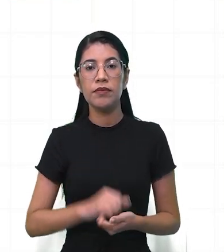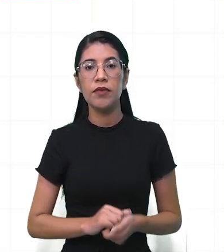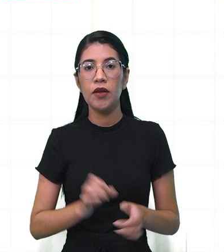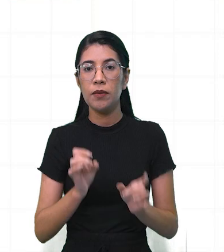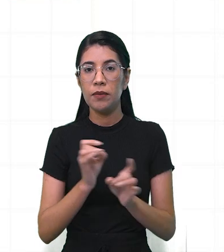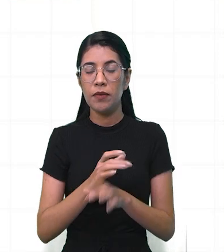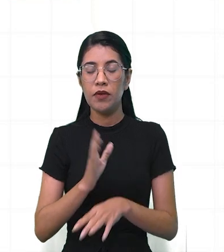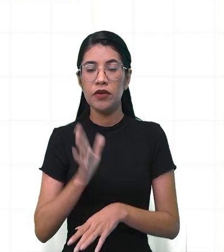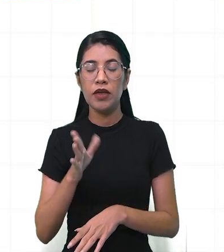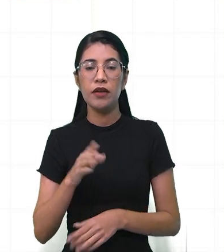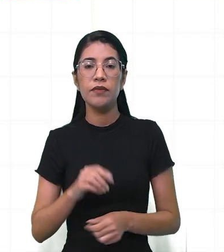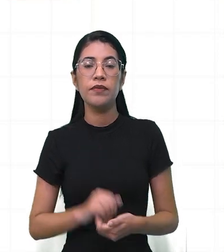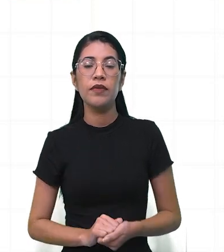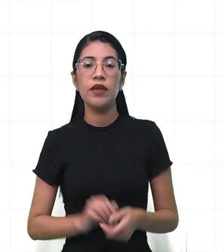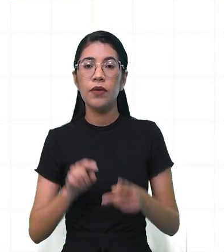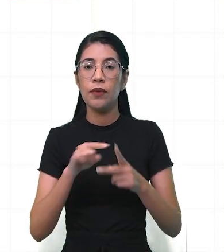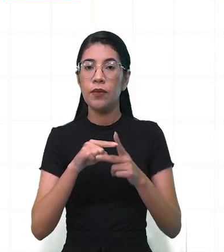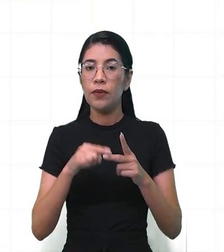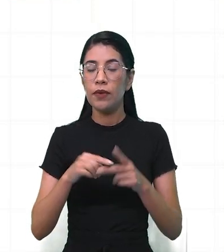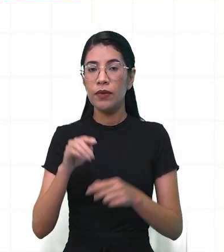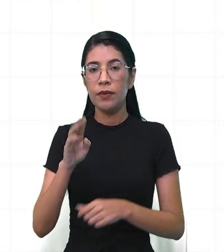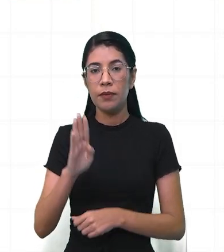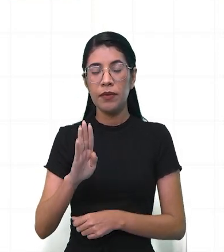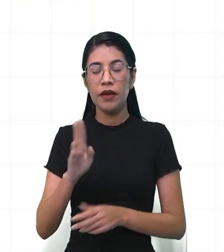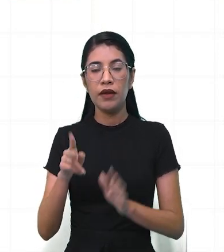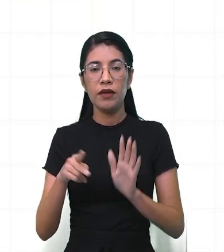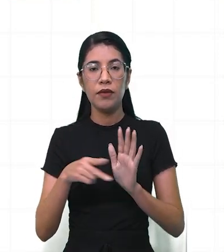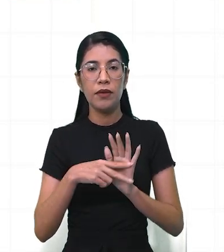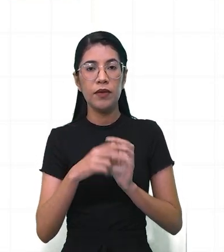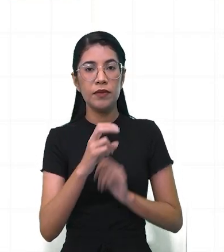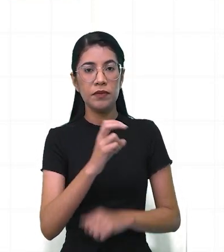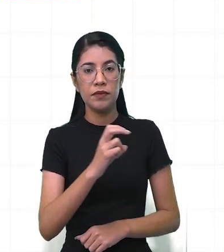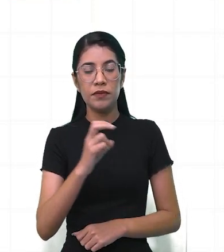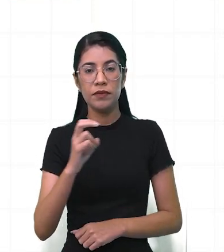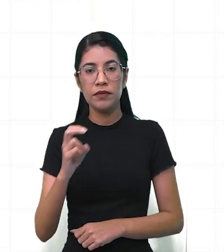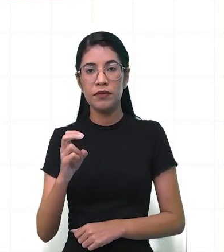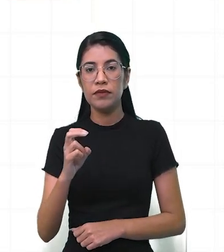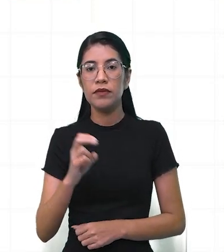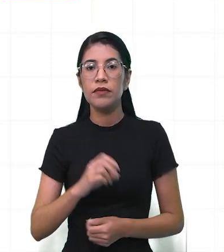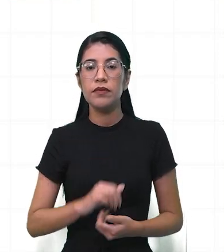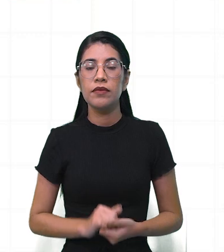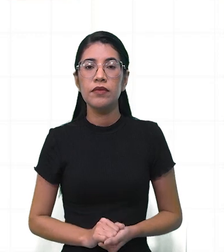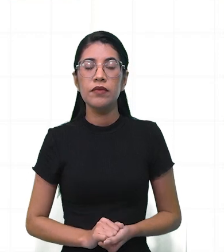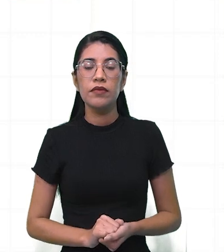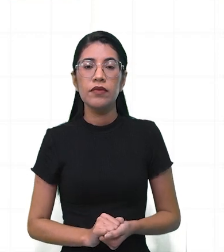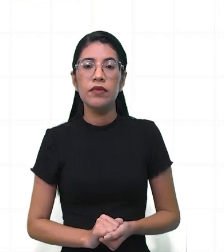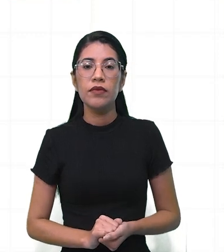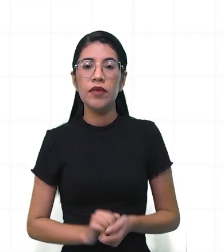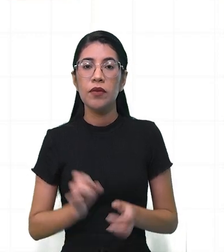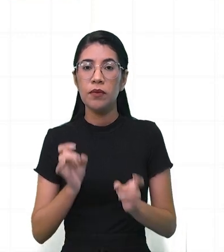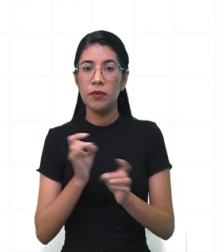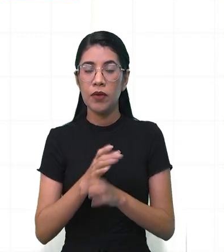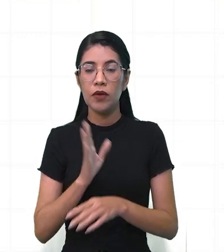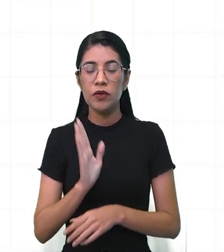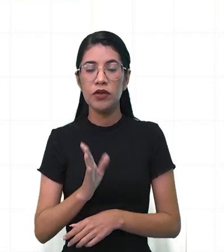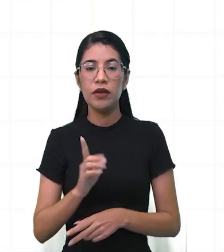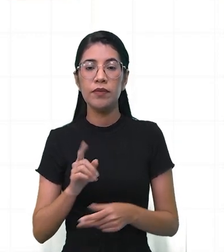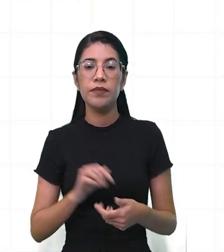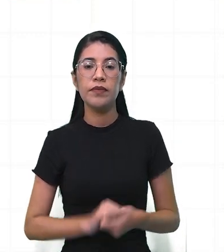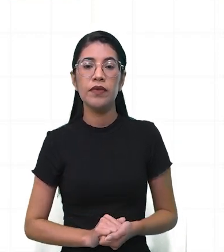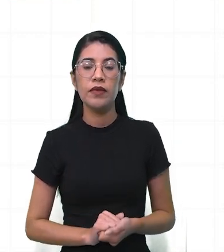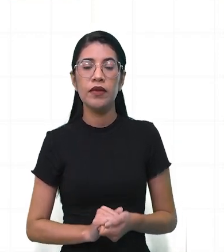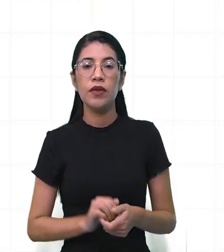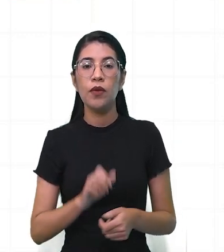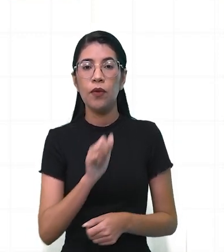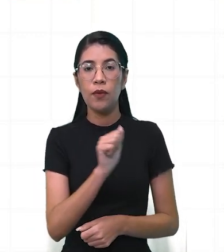pronto. O ângulo B é igual a 55 graus. Respondido, então, letra A